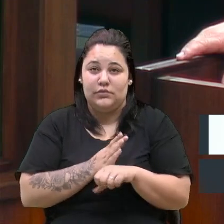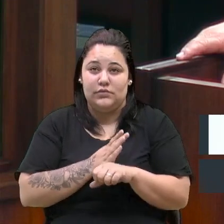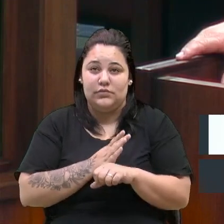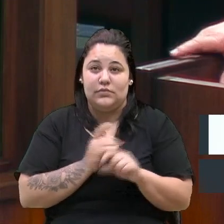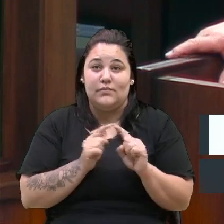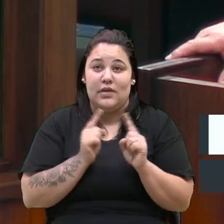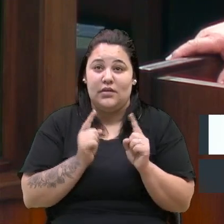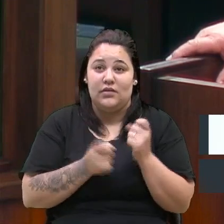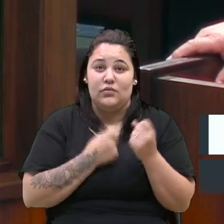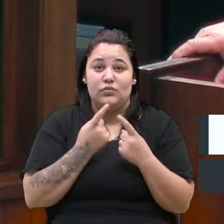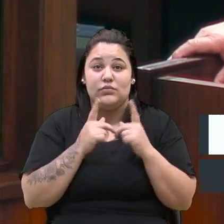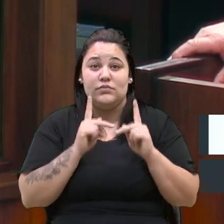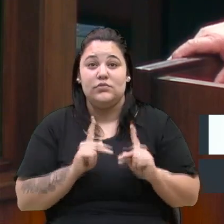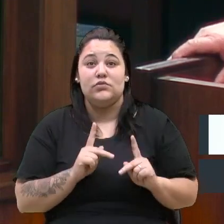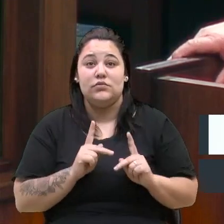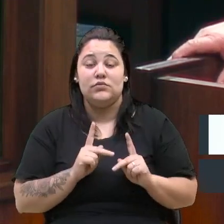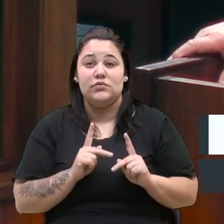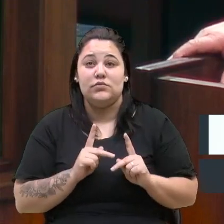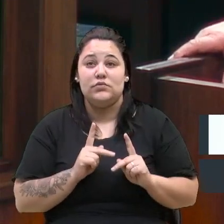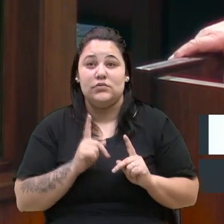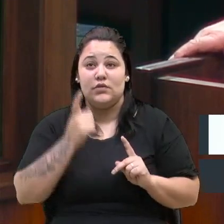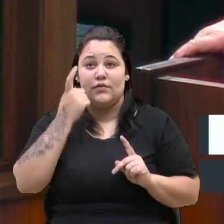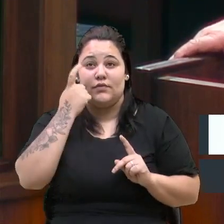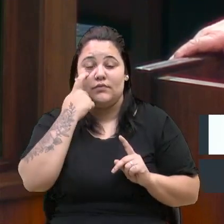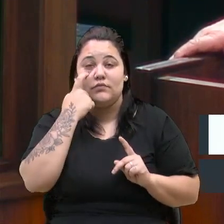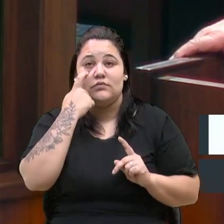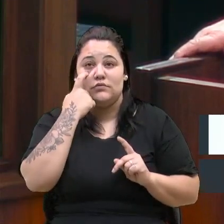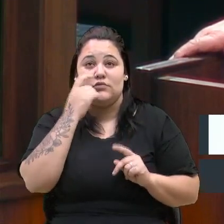vi que tinha bastante gente.